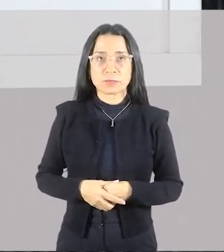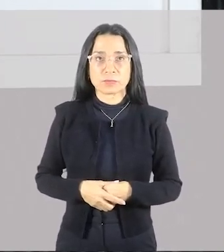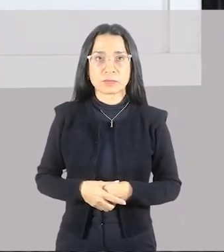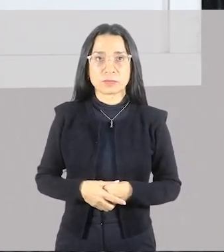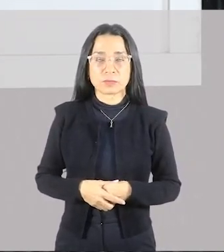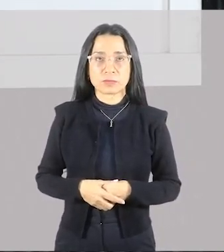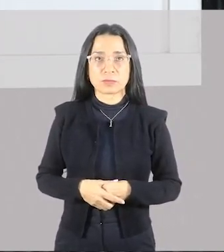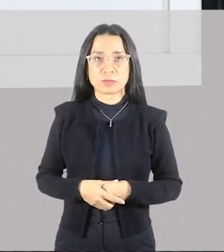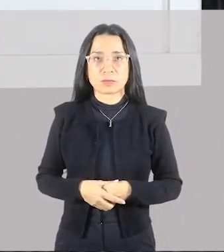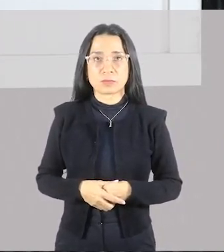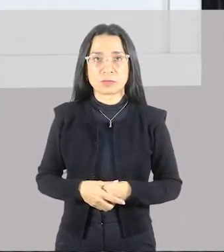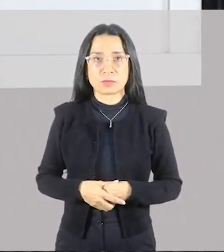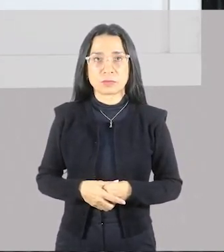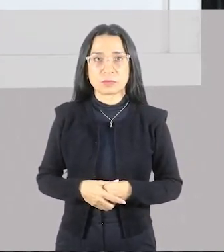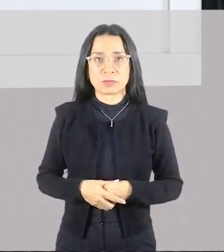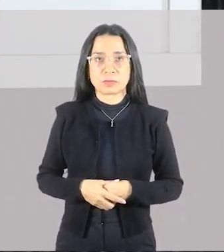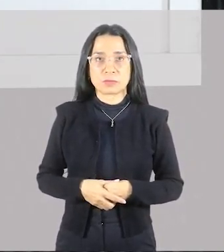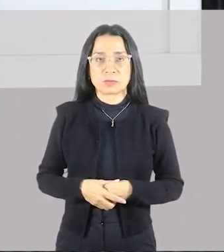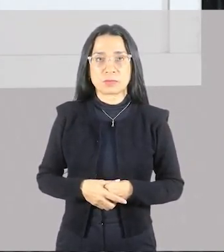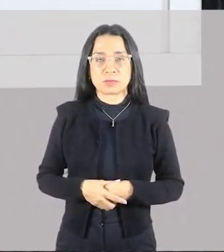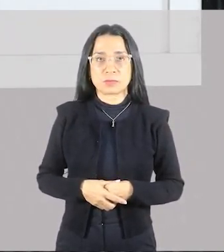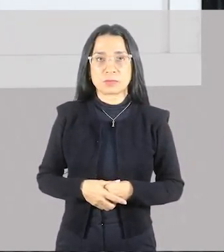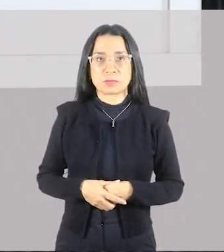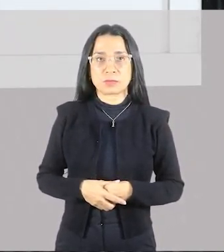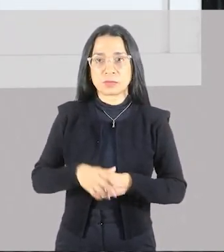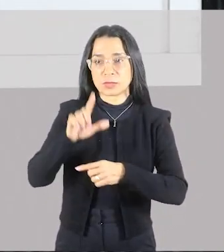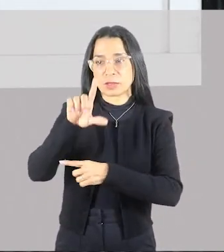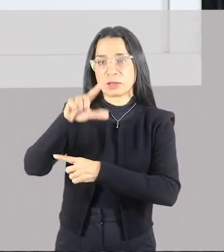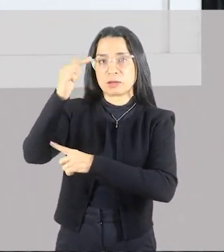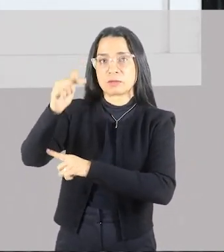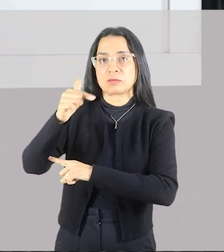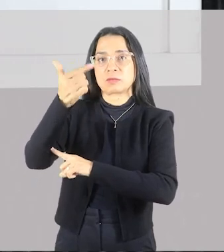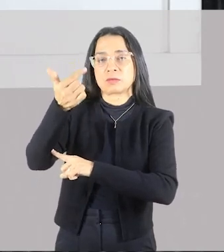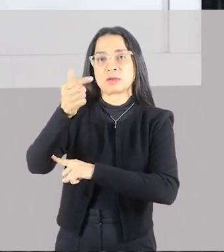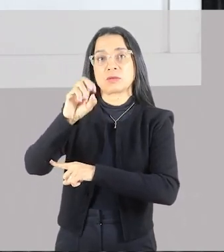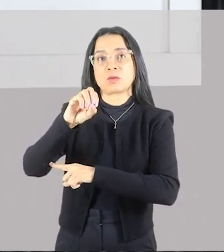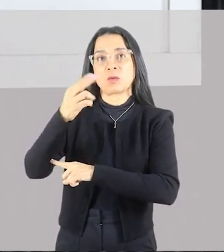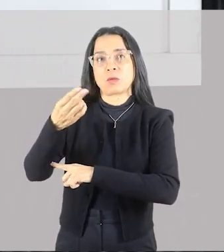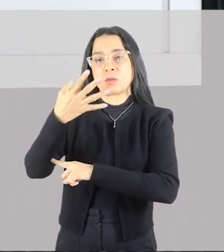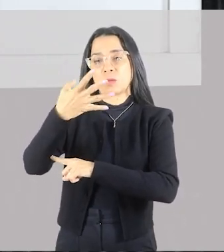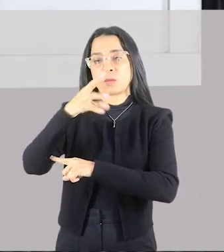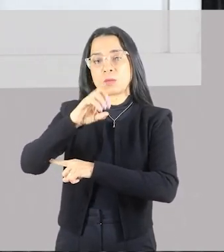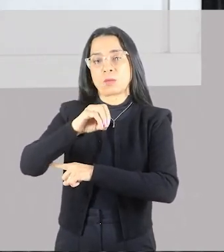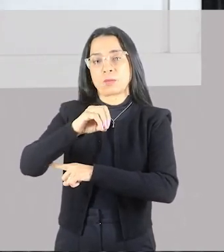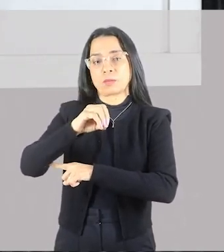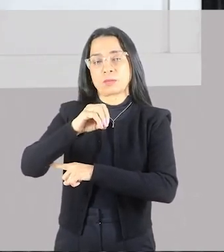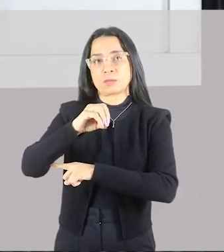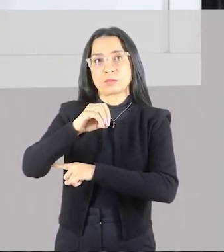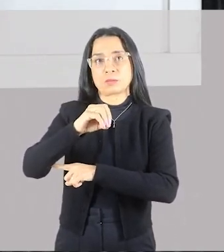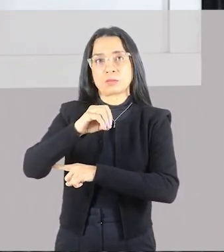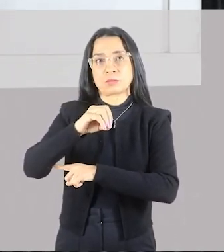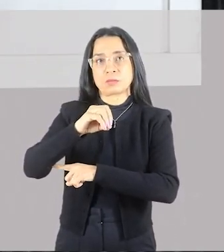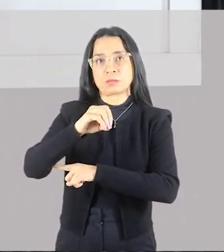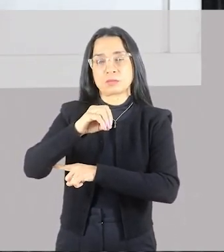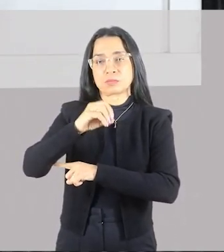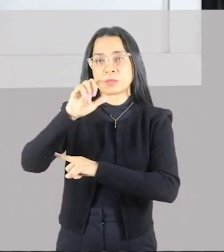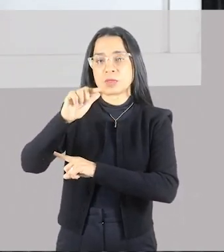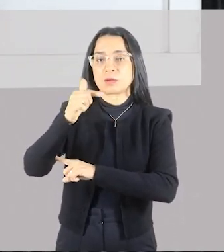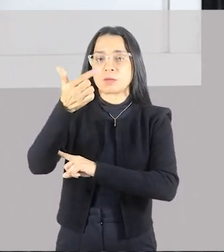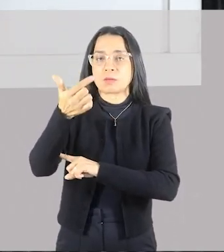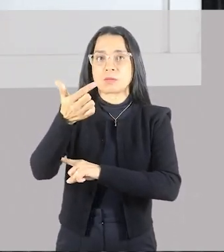lado dele elevado ao quadrado. Ou seja, 40 ao